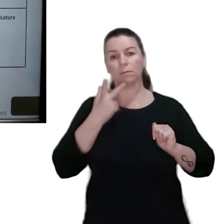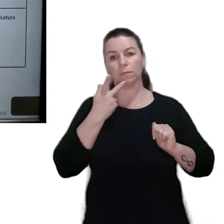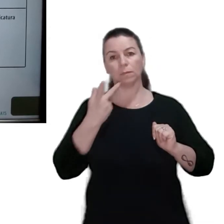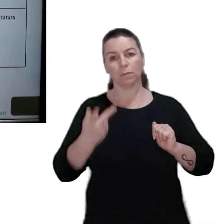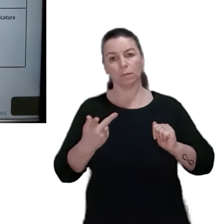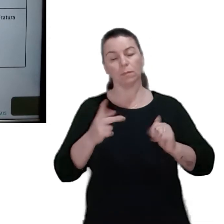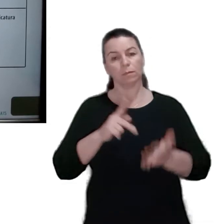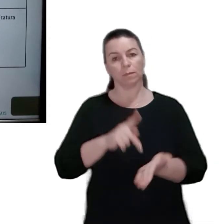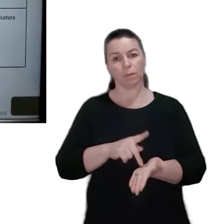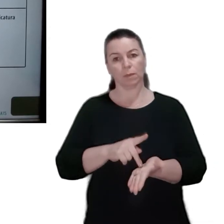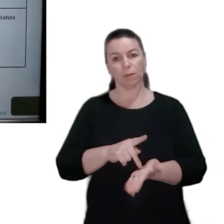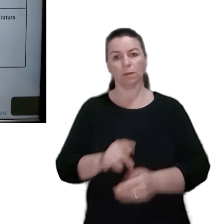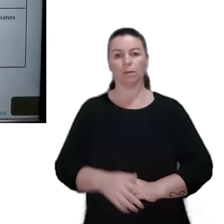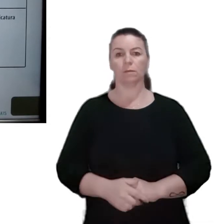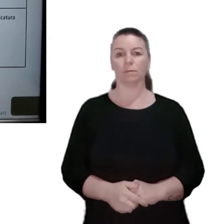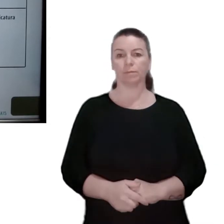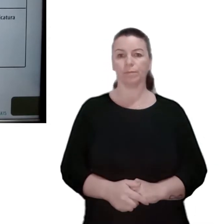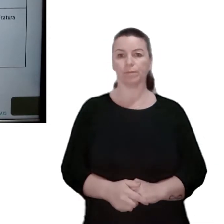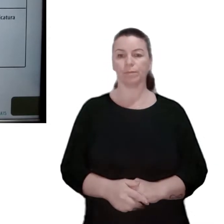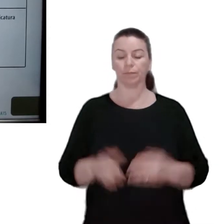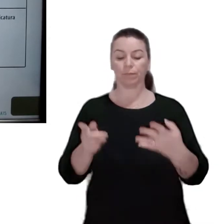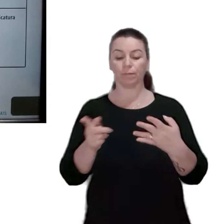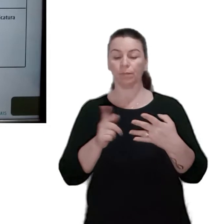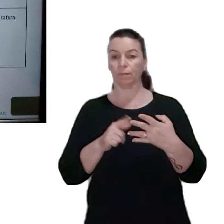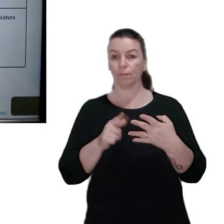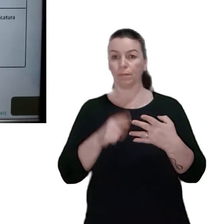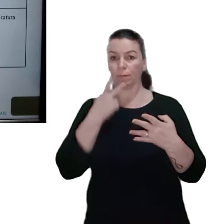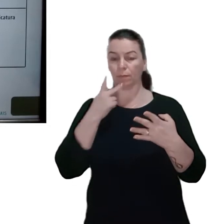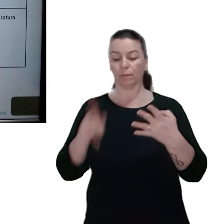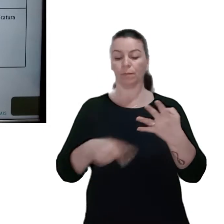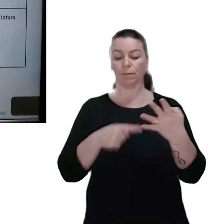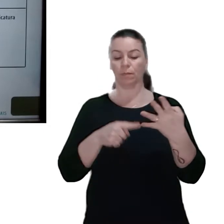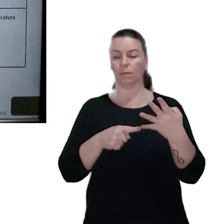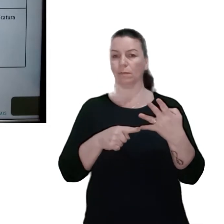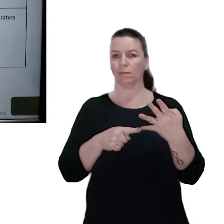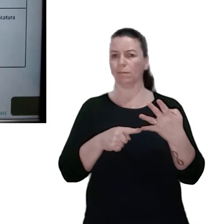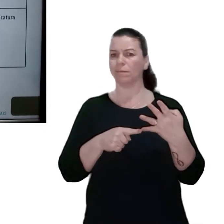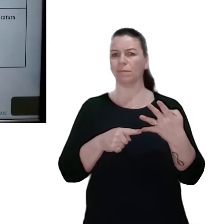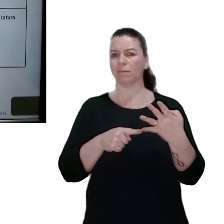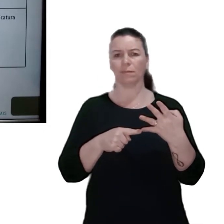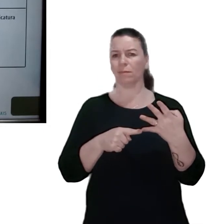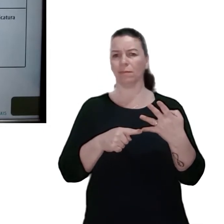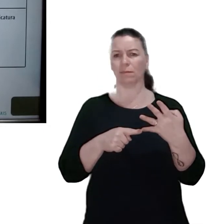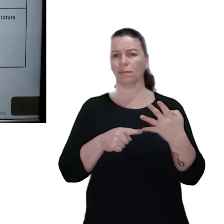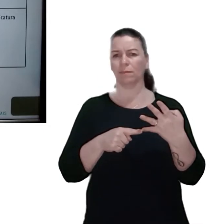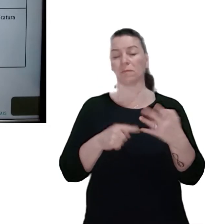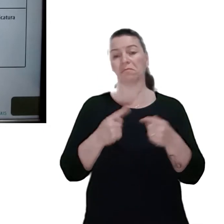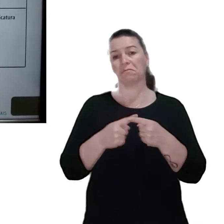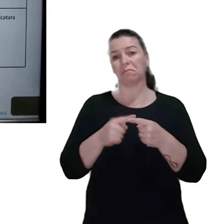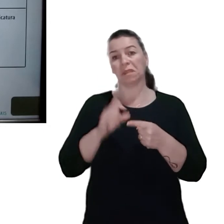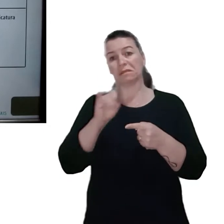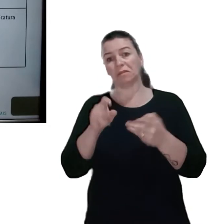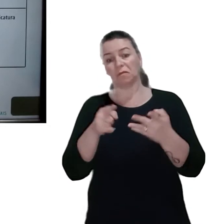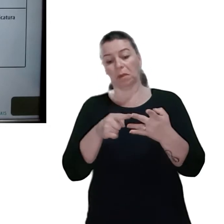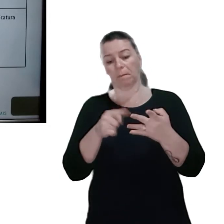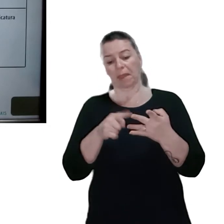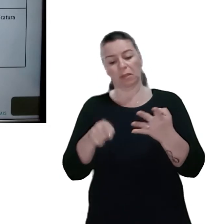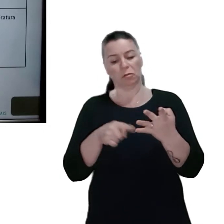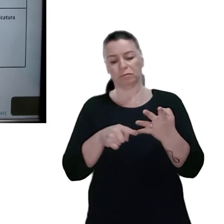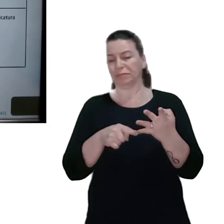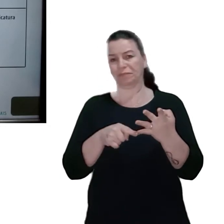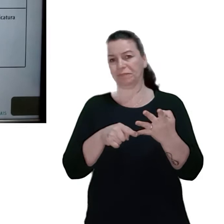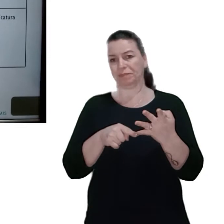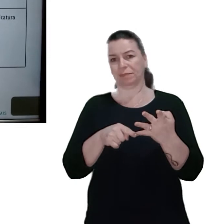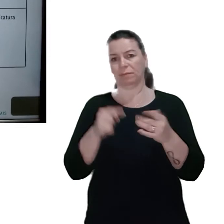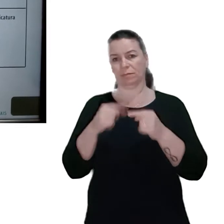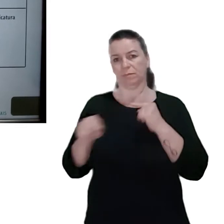uma verdade. Beto declara, foi Daniela. Não. a gente está considerando que foi Beto, então o próprio Beto